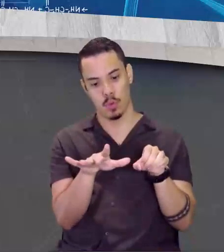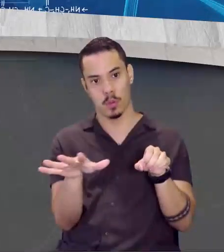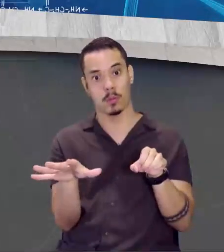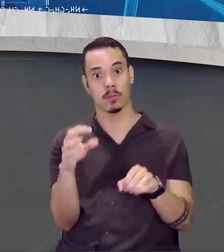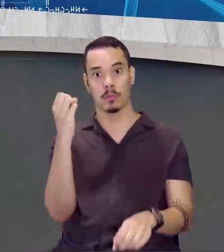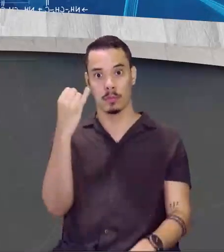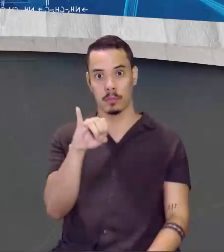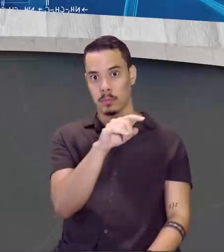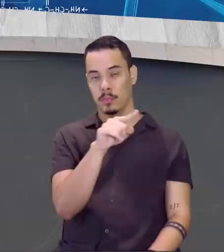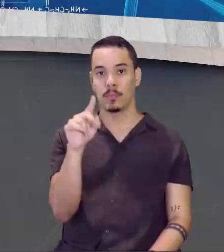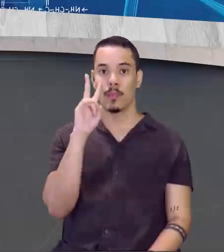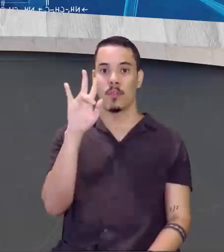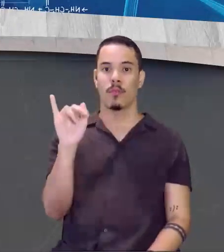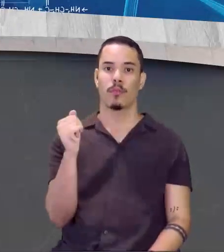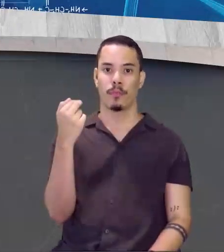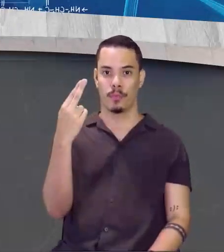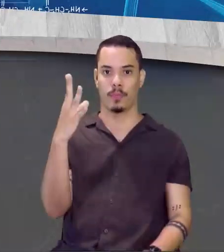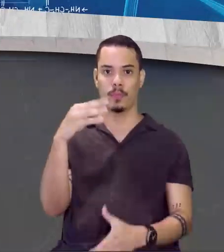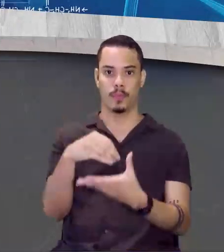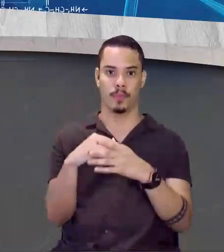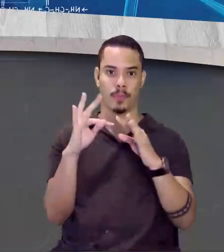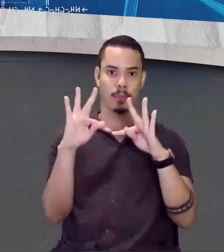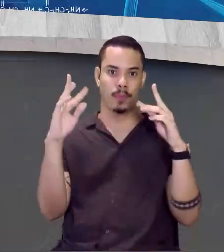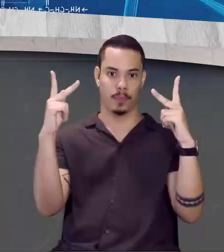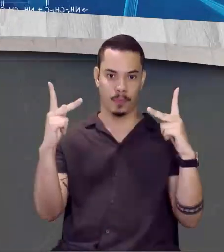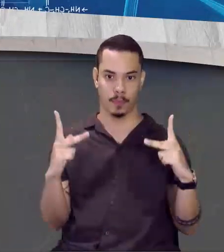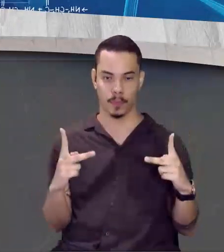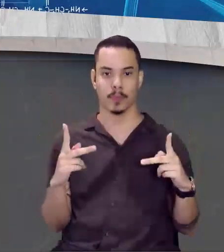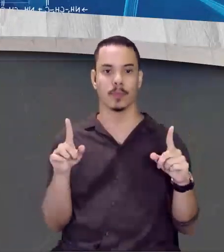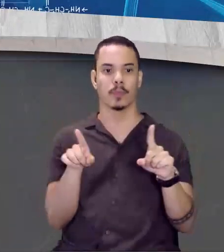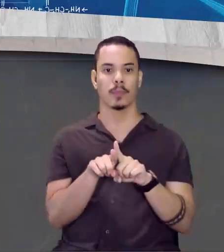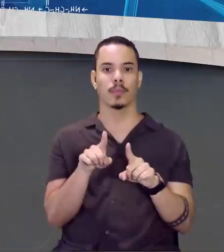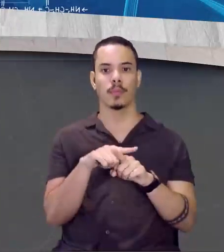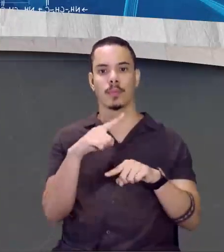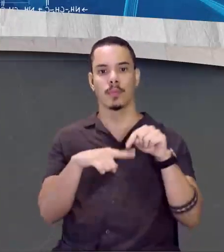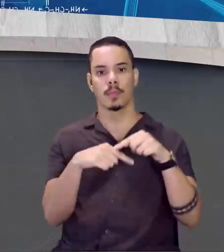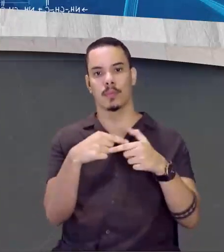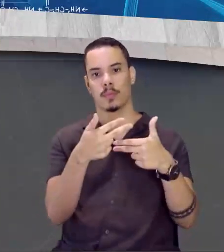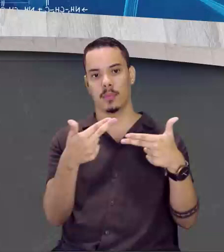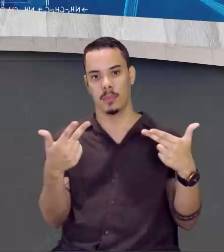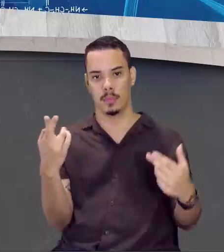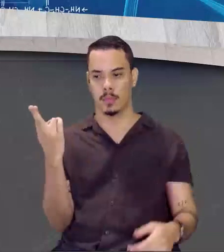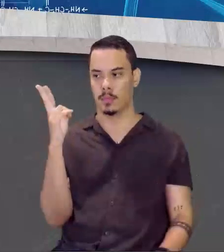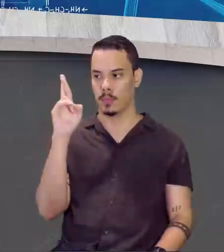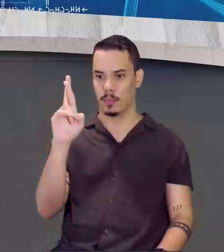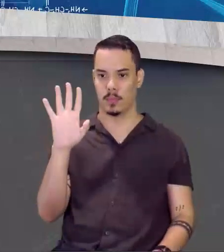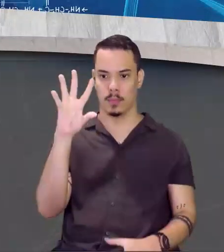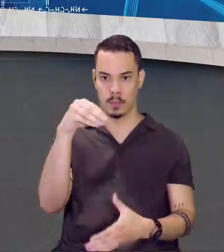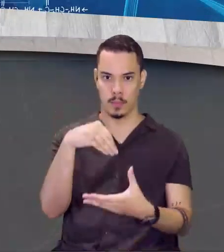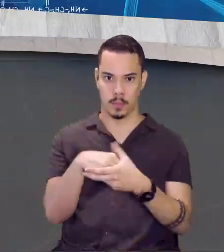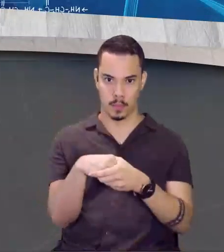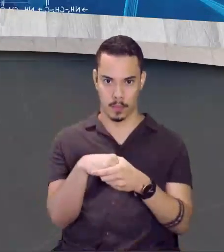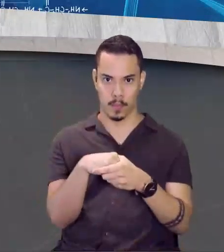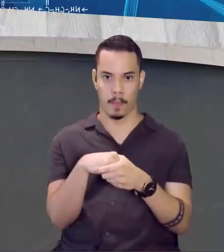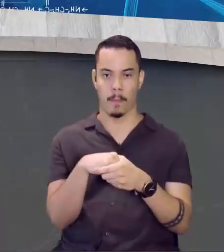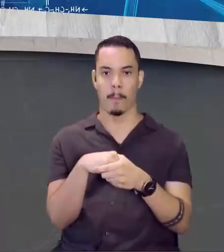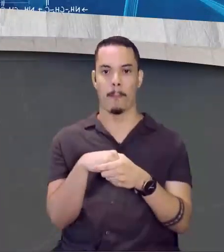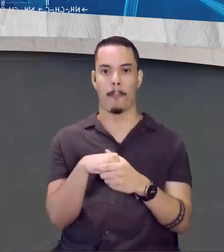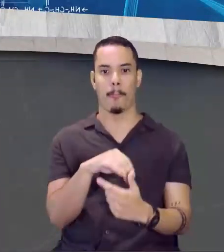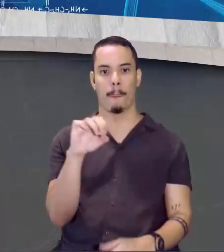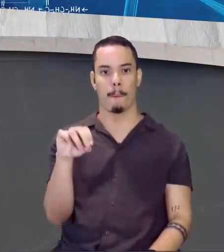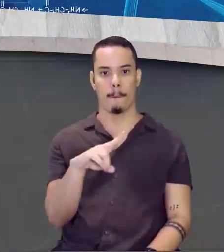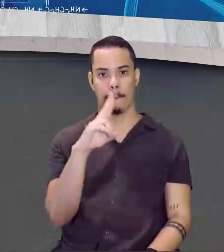se você olhou na tabela periódica, além dos elementos representativos da coluna ou